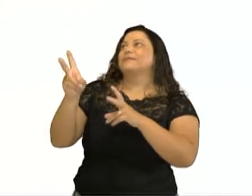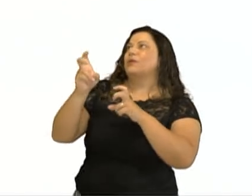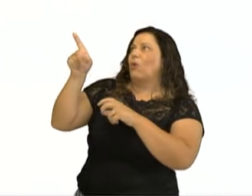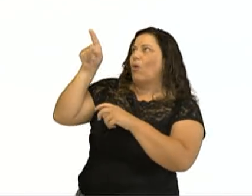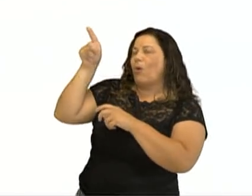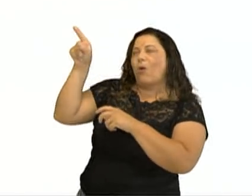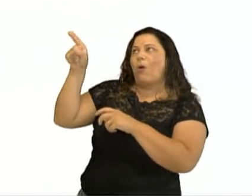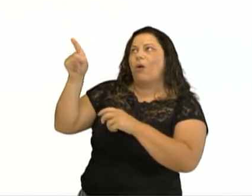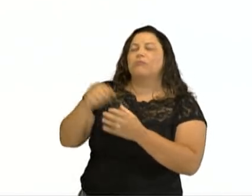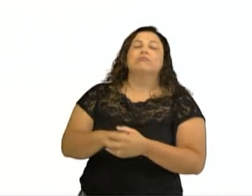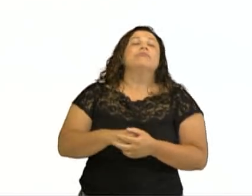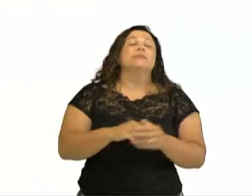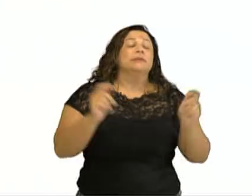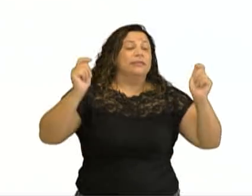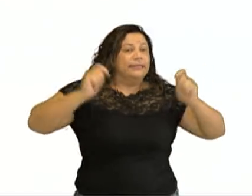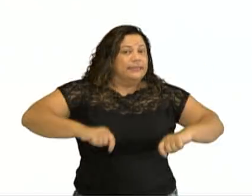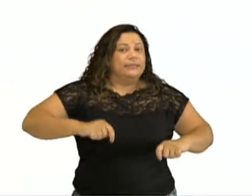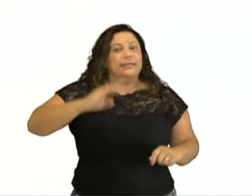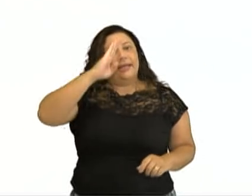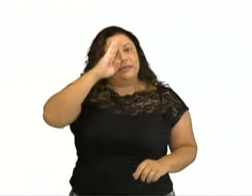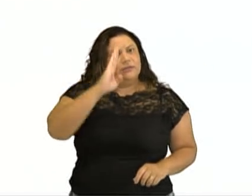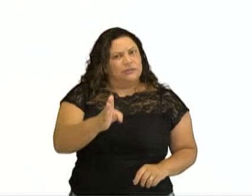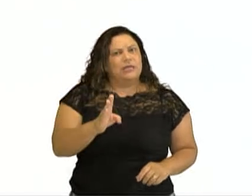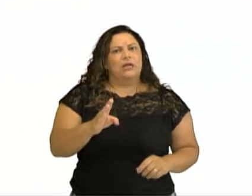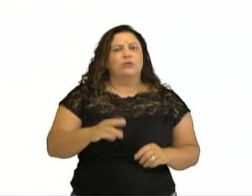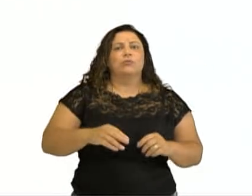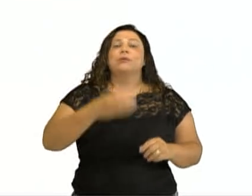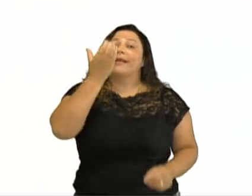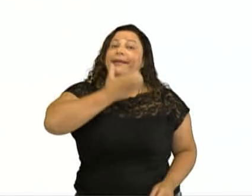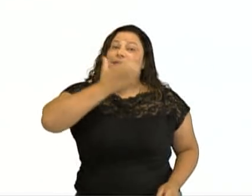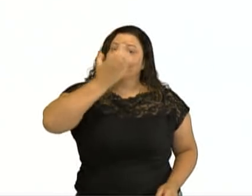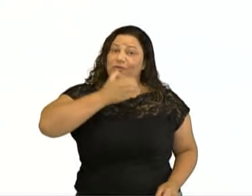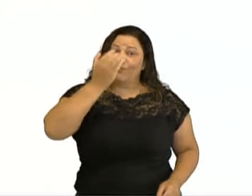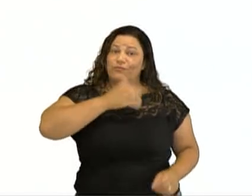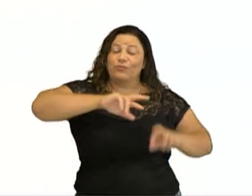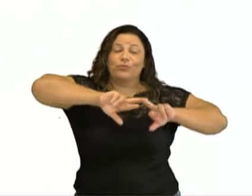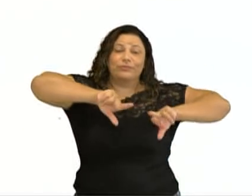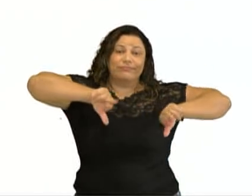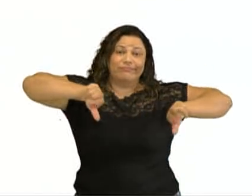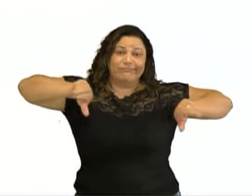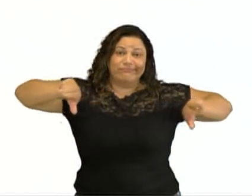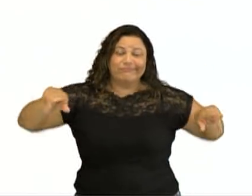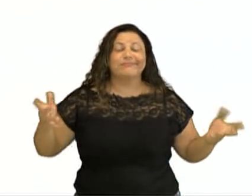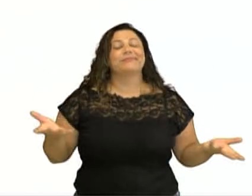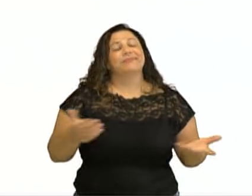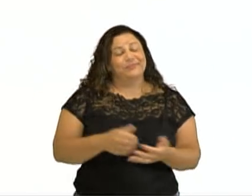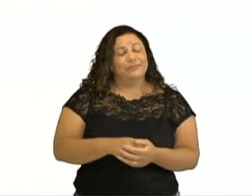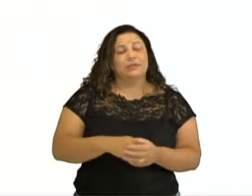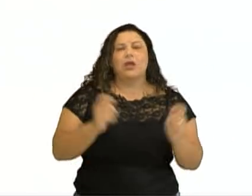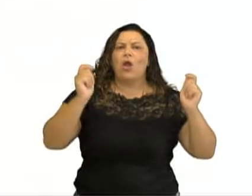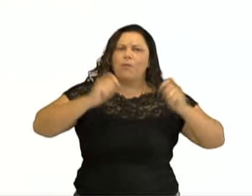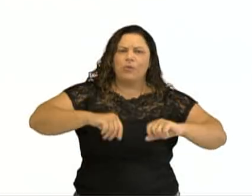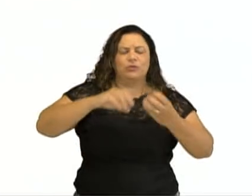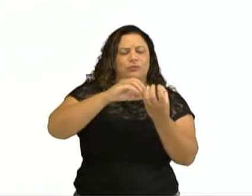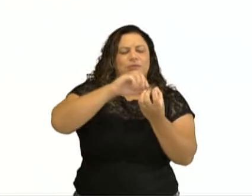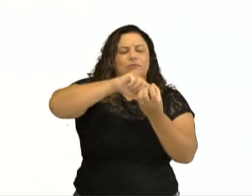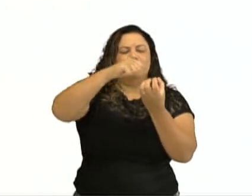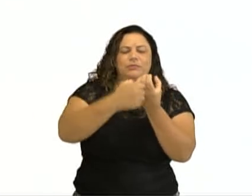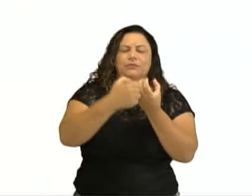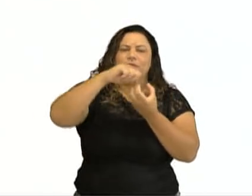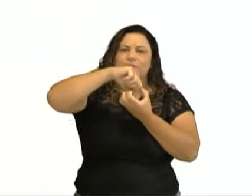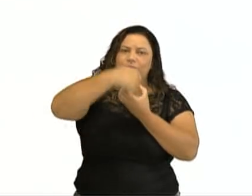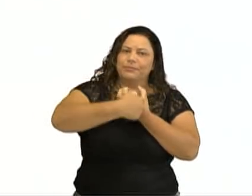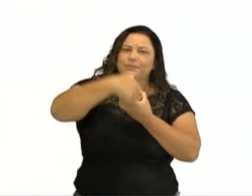exatidão, porque essa fruta pode ter várias nomenclaturas diferentes. Você pode conhecer ela por tangerina